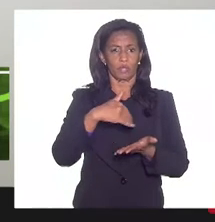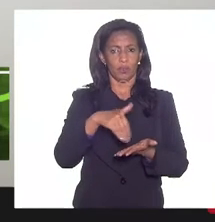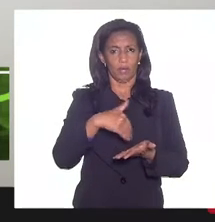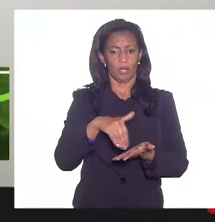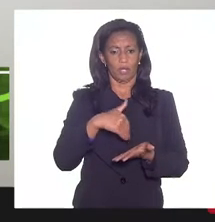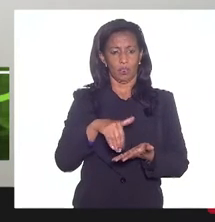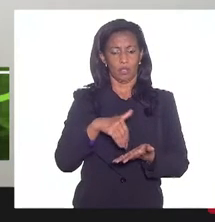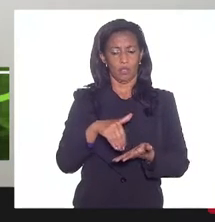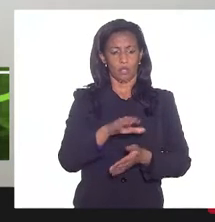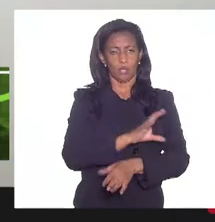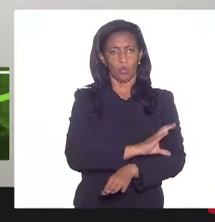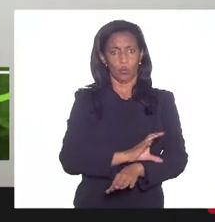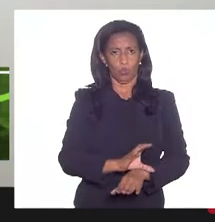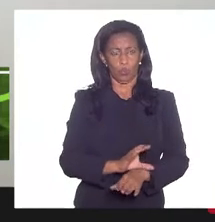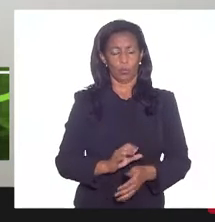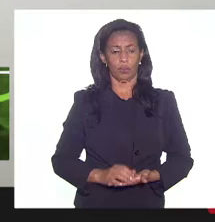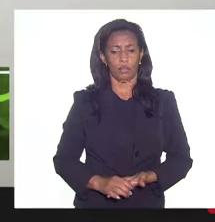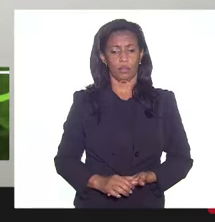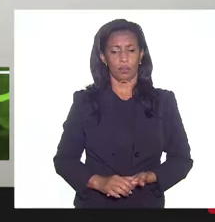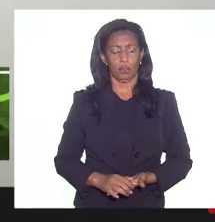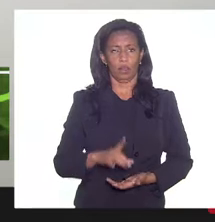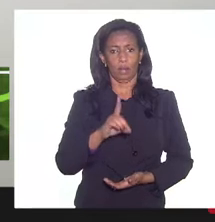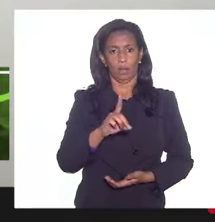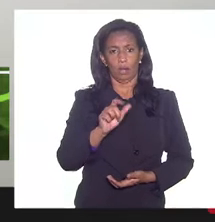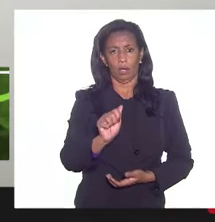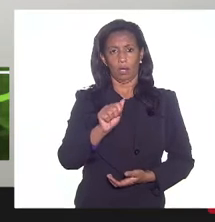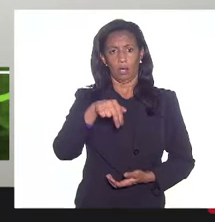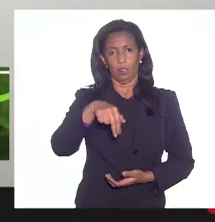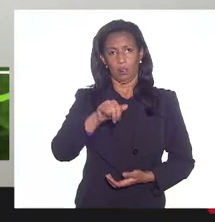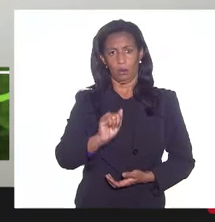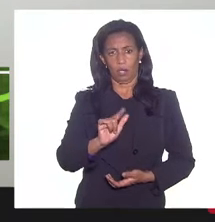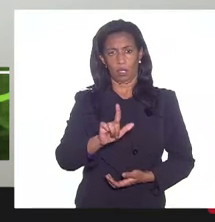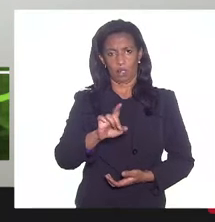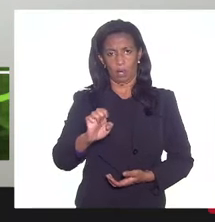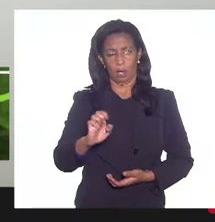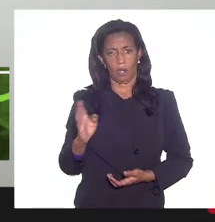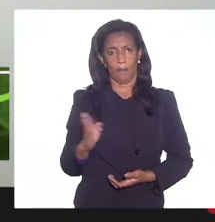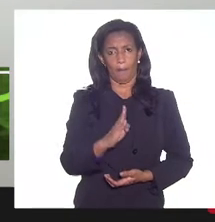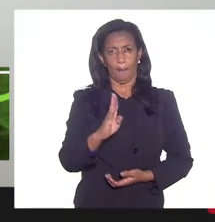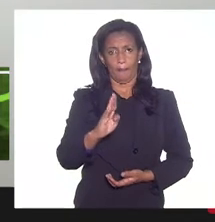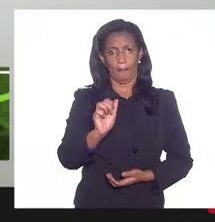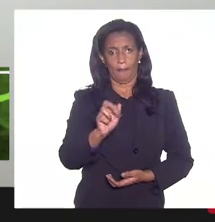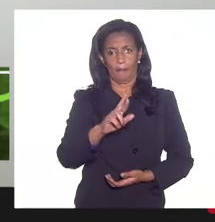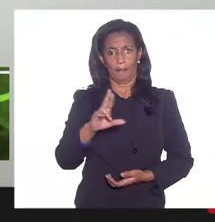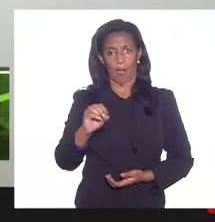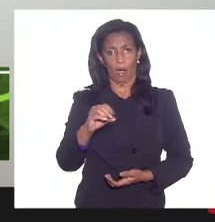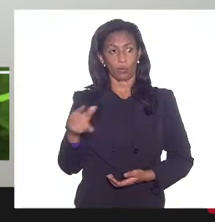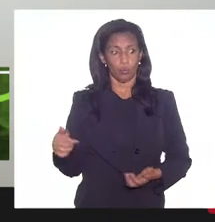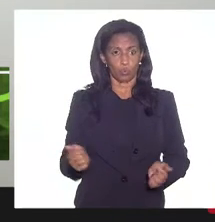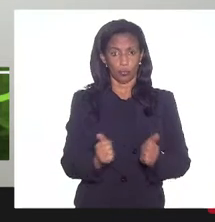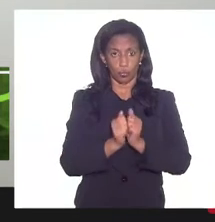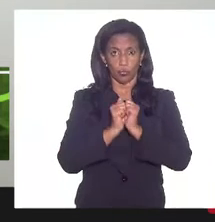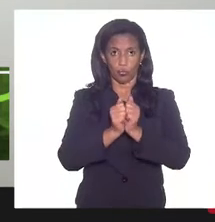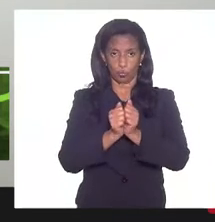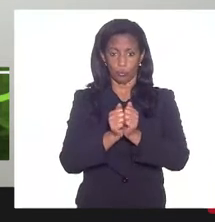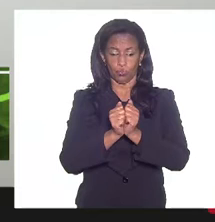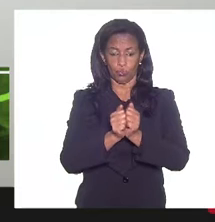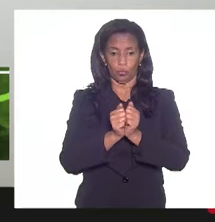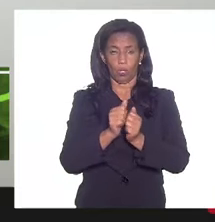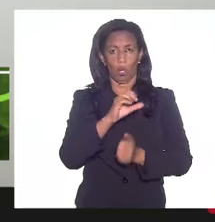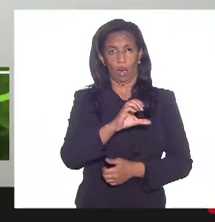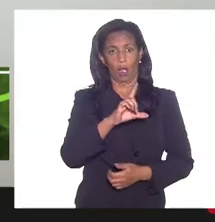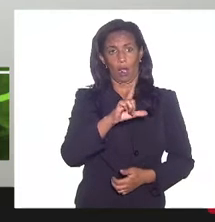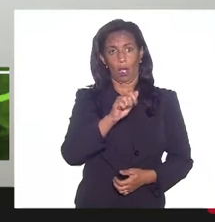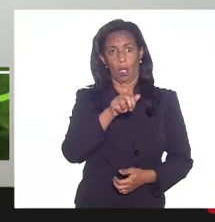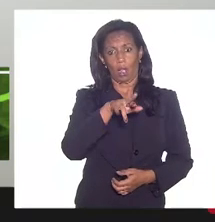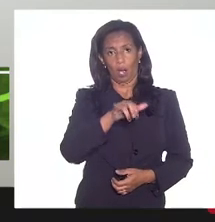de Cultura, Daniela Barros, que está hoje acompanhada, e muito bem acompanhada, eu diria, da Cláudia